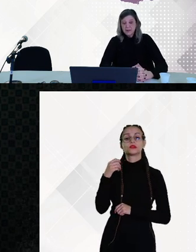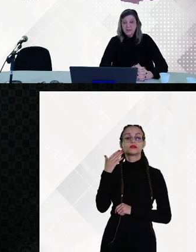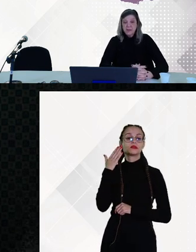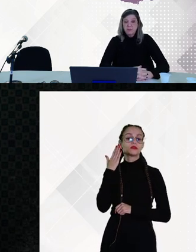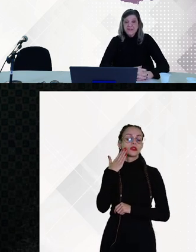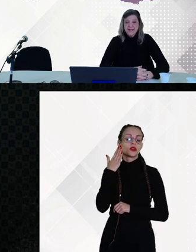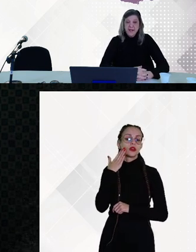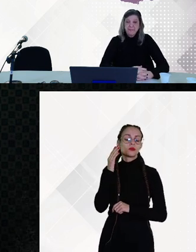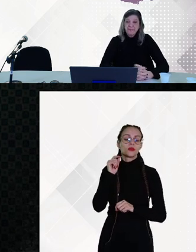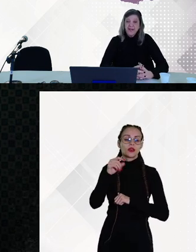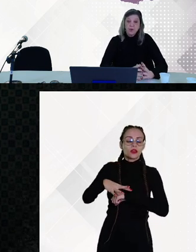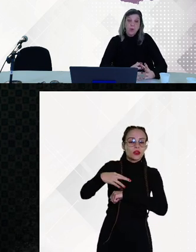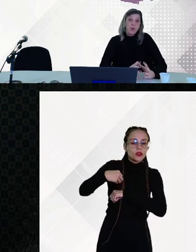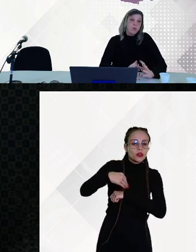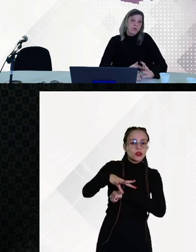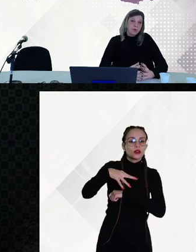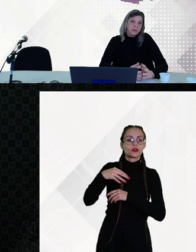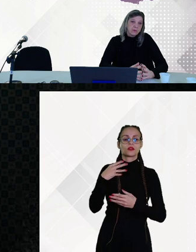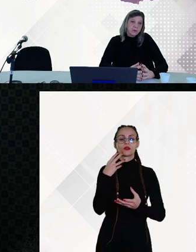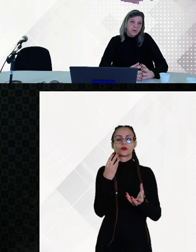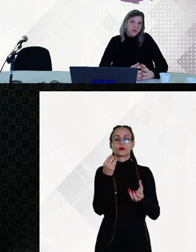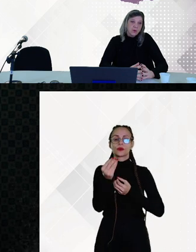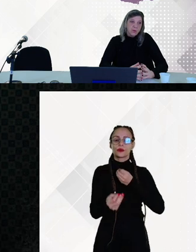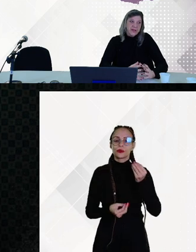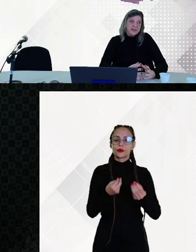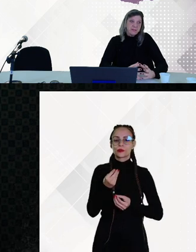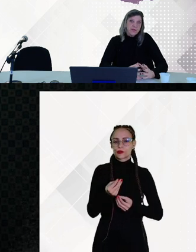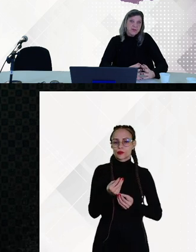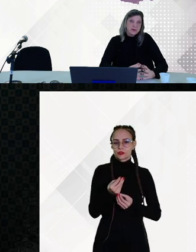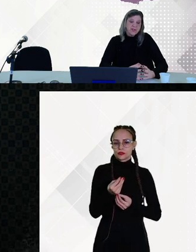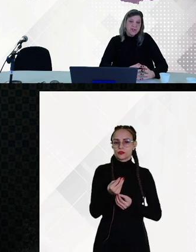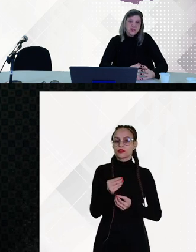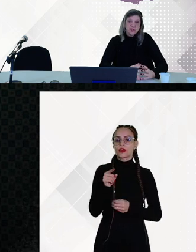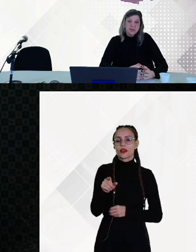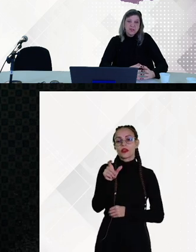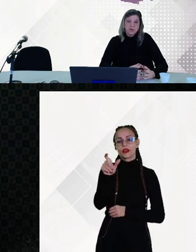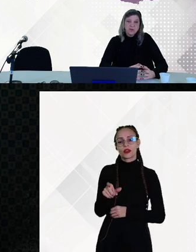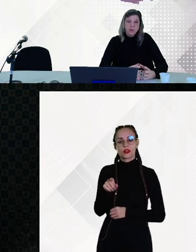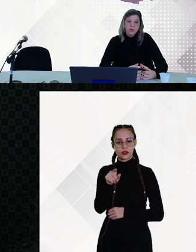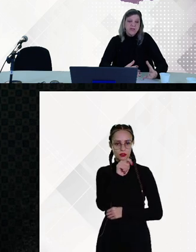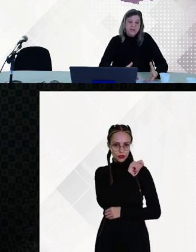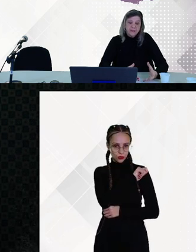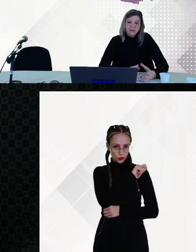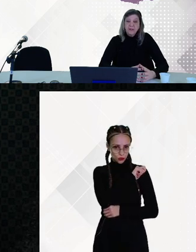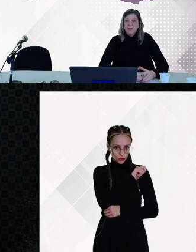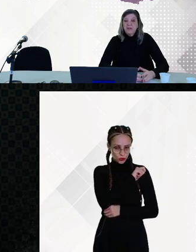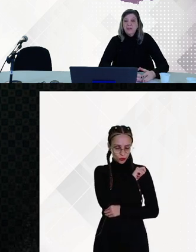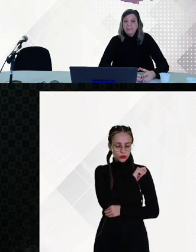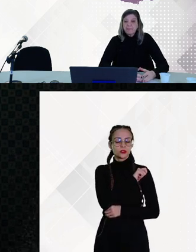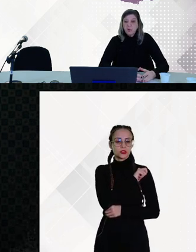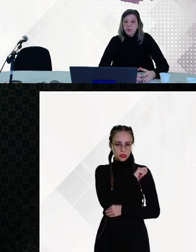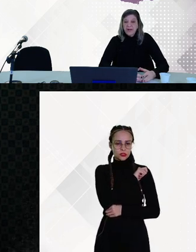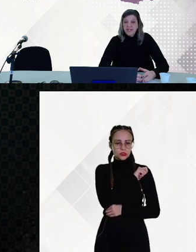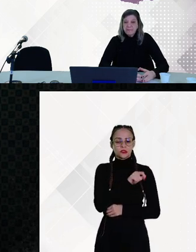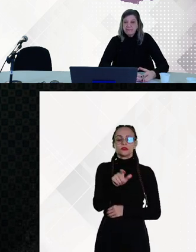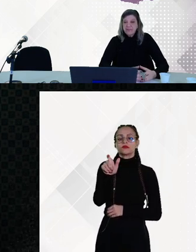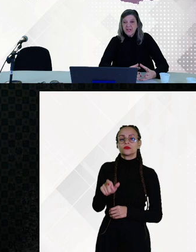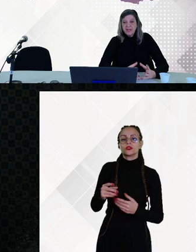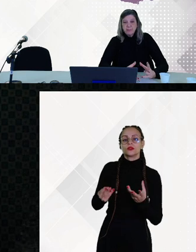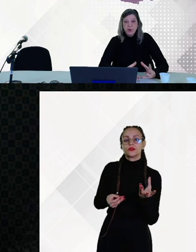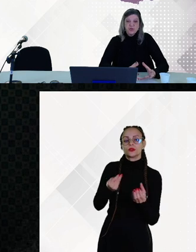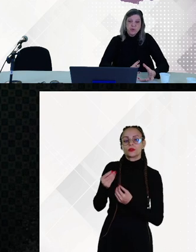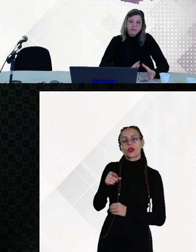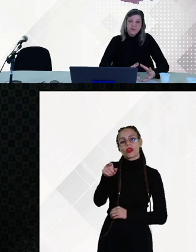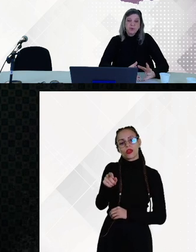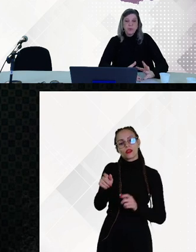né, passar é como esse meu estudante que eu estou ali com